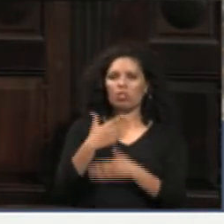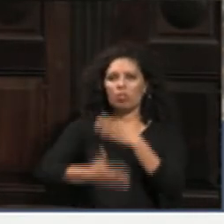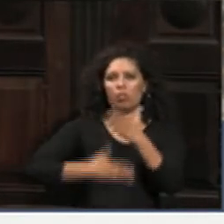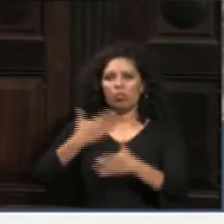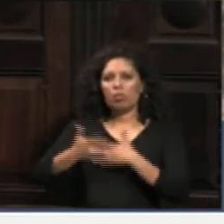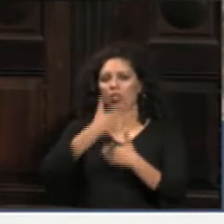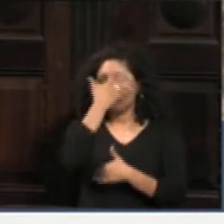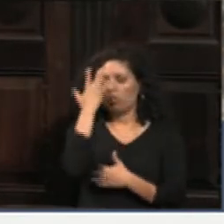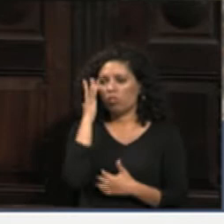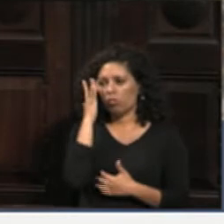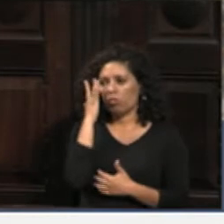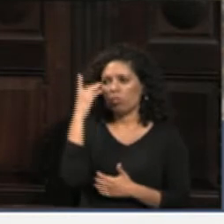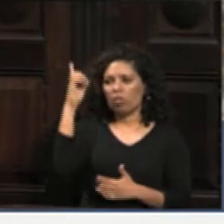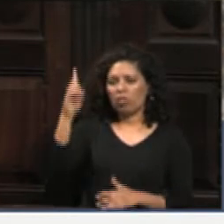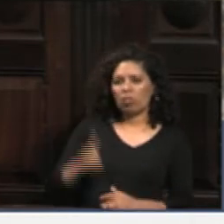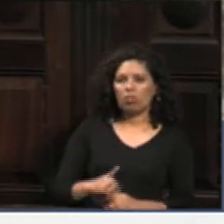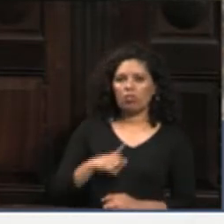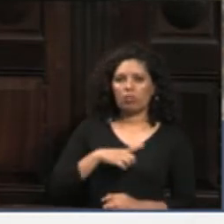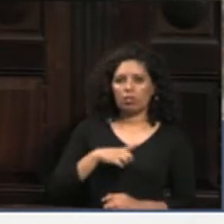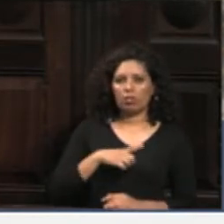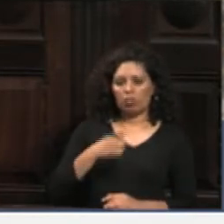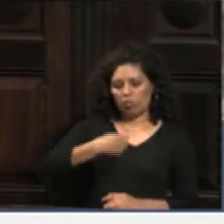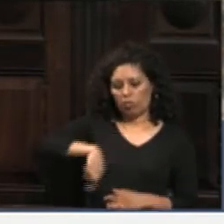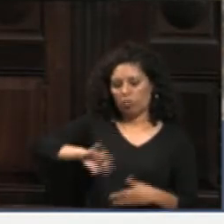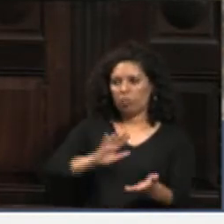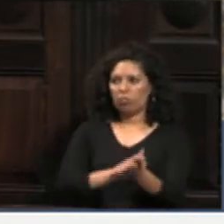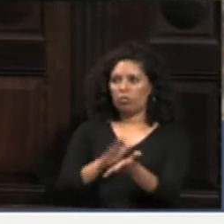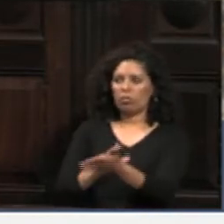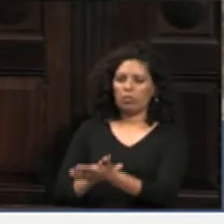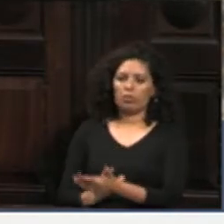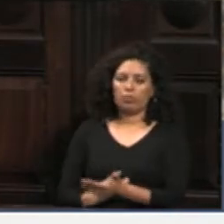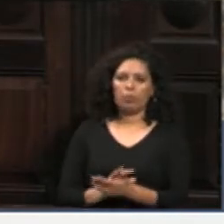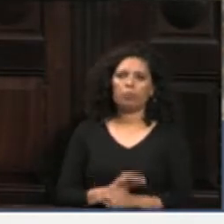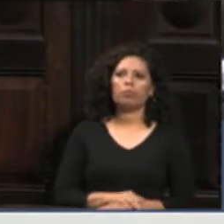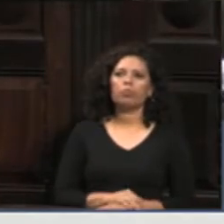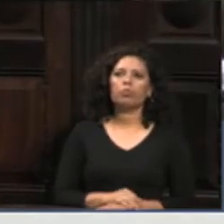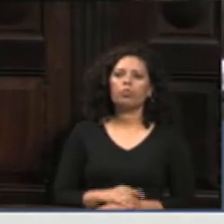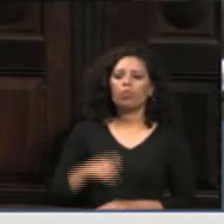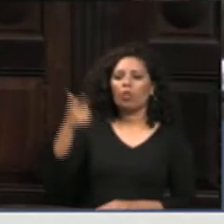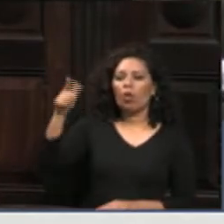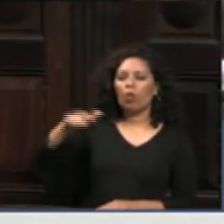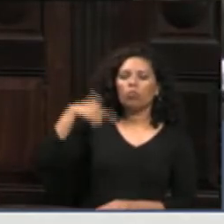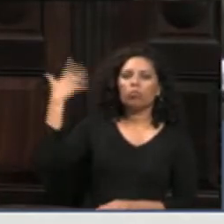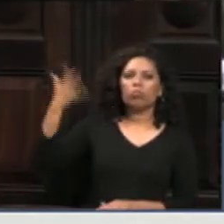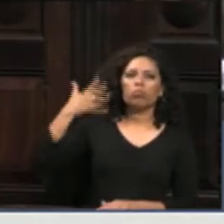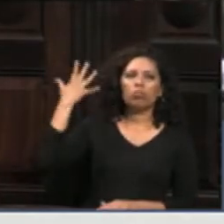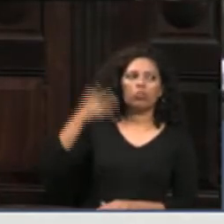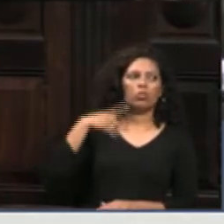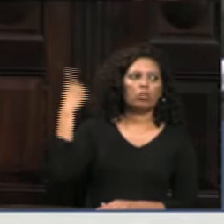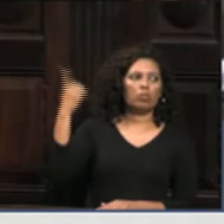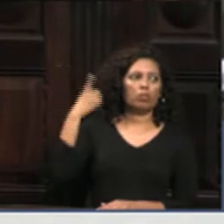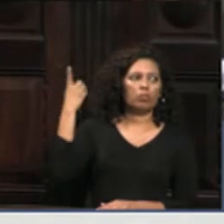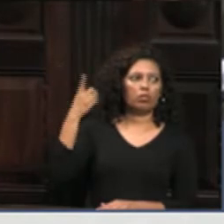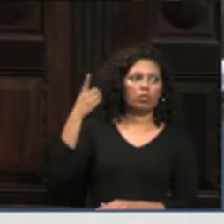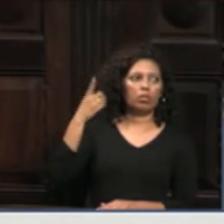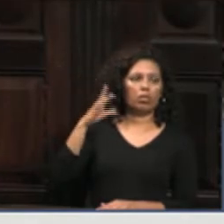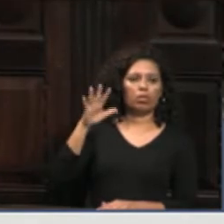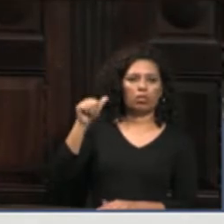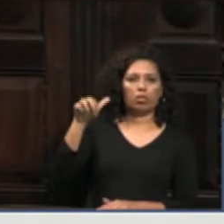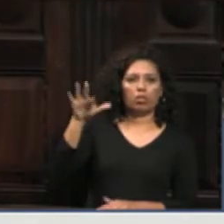hoje homenageia o senhor Hélio Torres, presidente da Federação das APAES. Próximo orador inscrito, deputado Tio Carlos, que dispõe de 10